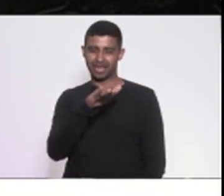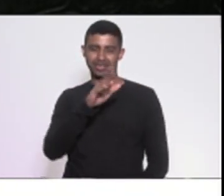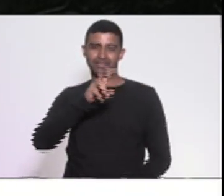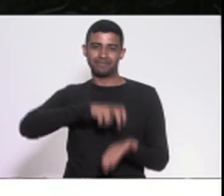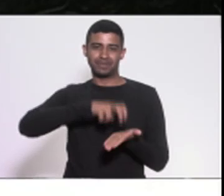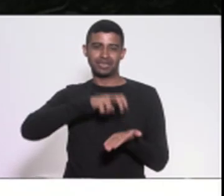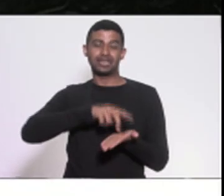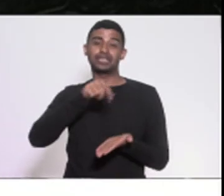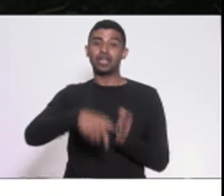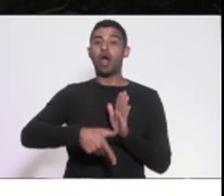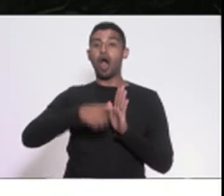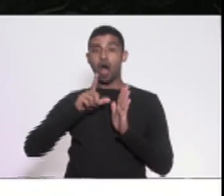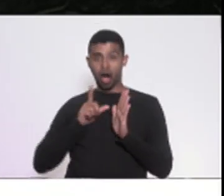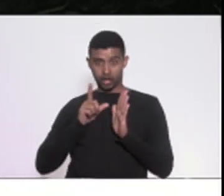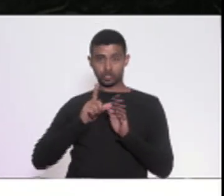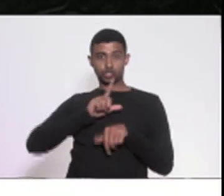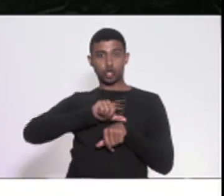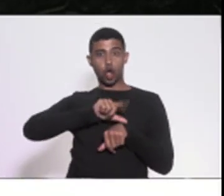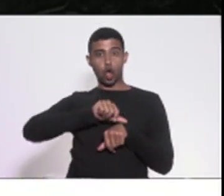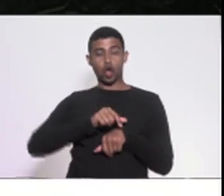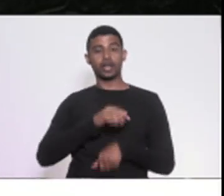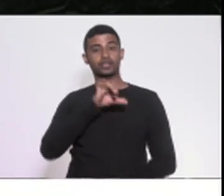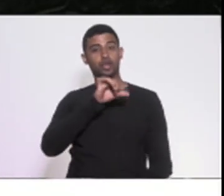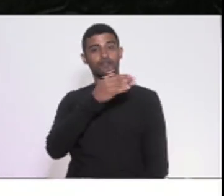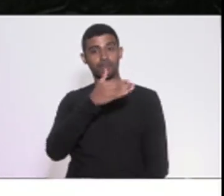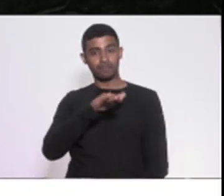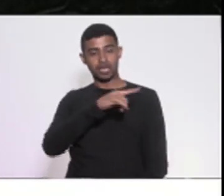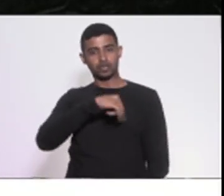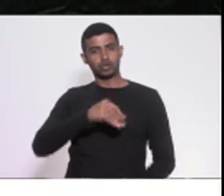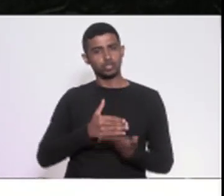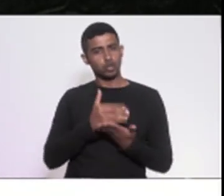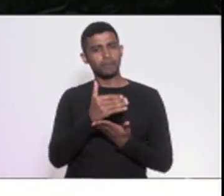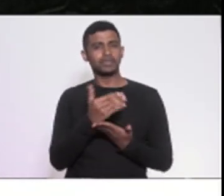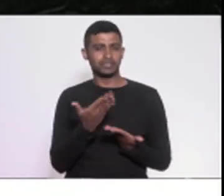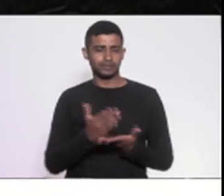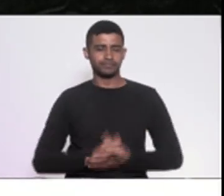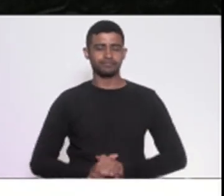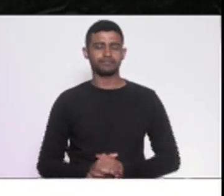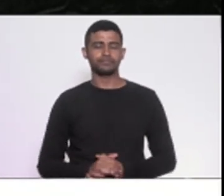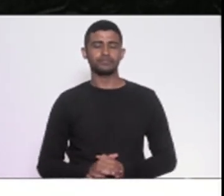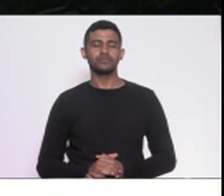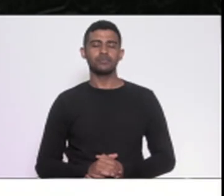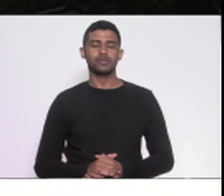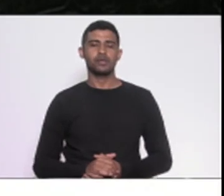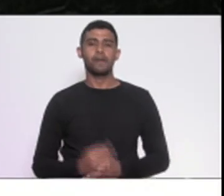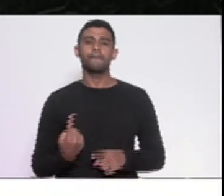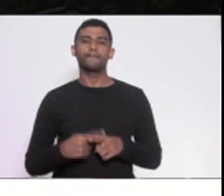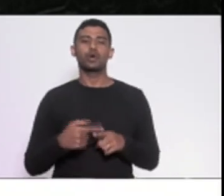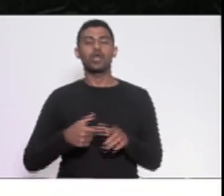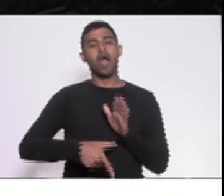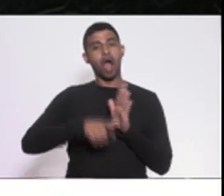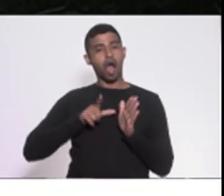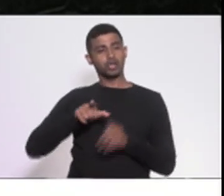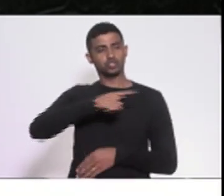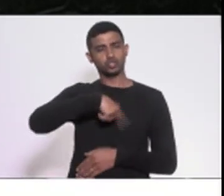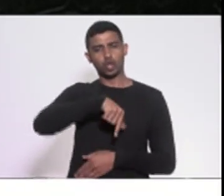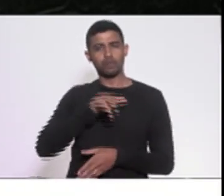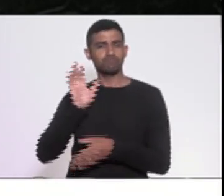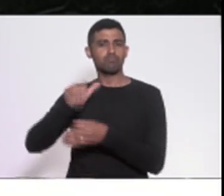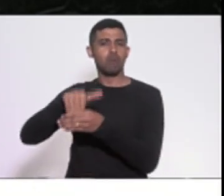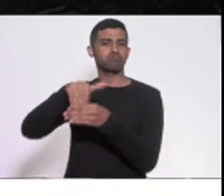reunião começará às 9h30, quando, então, nós estaremos votando não só